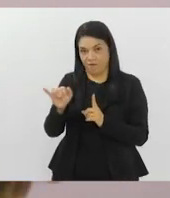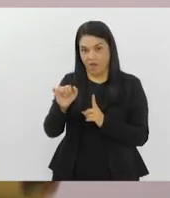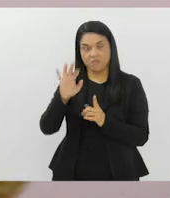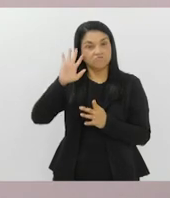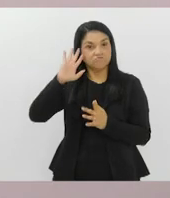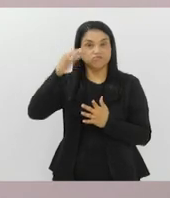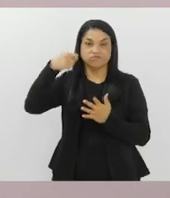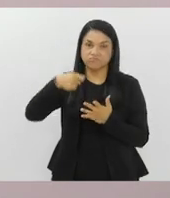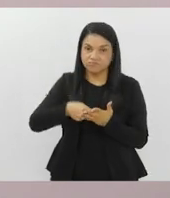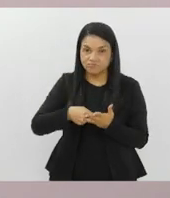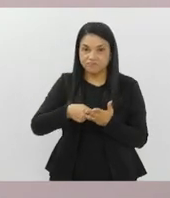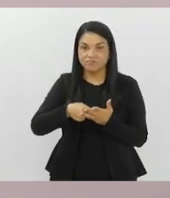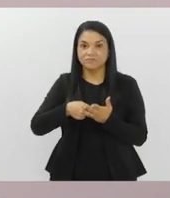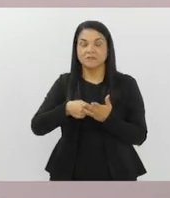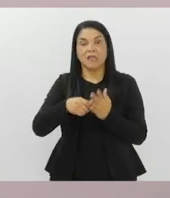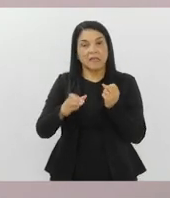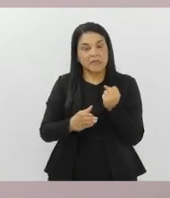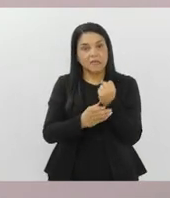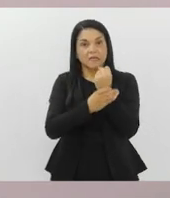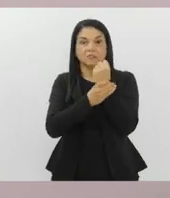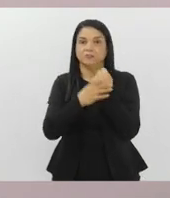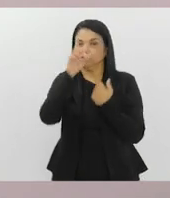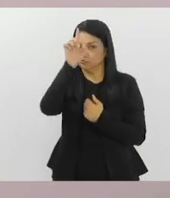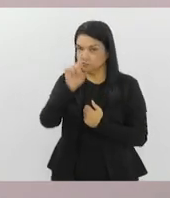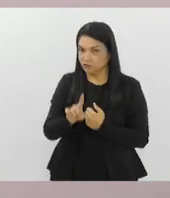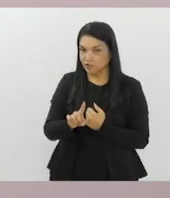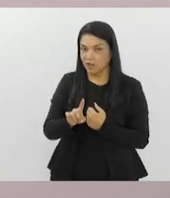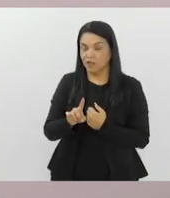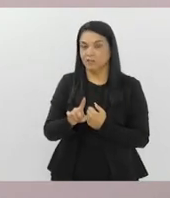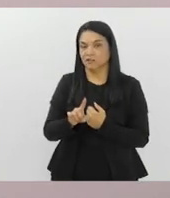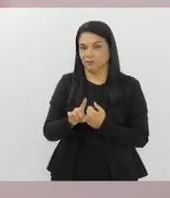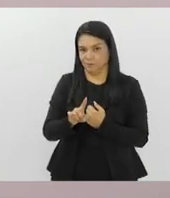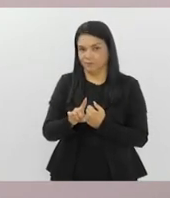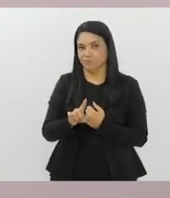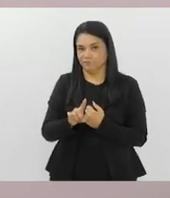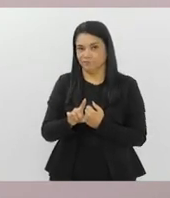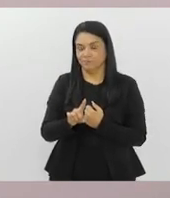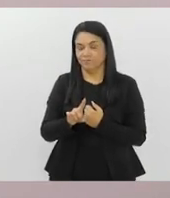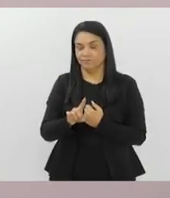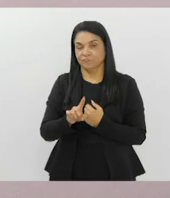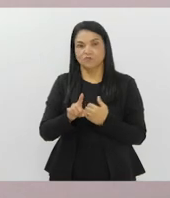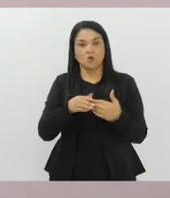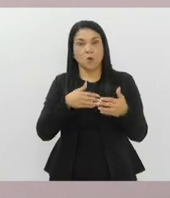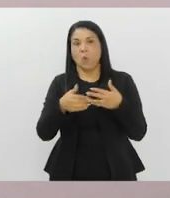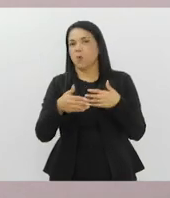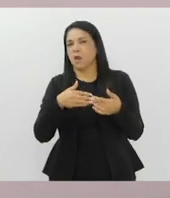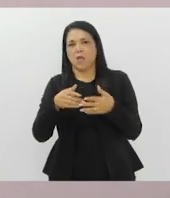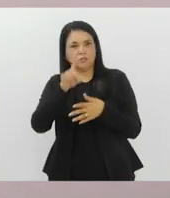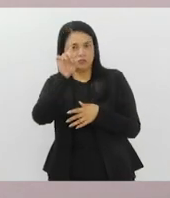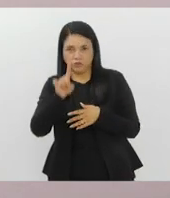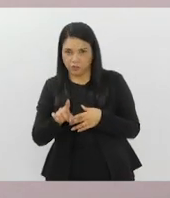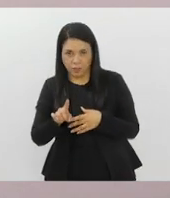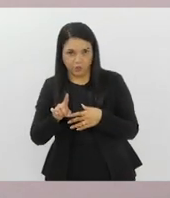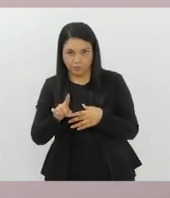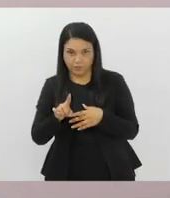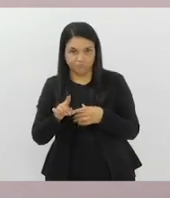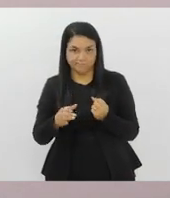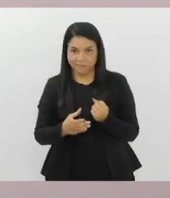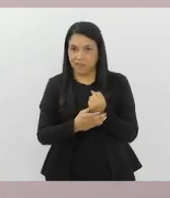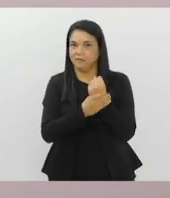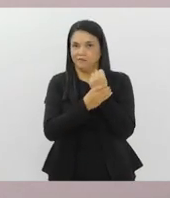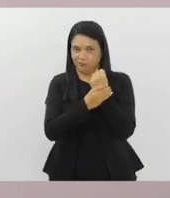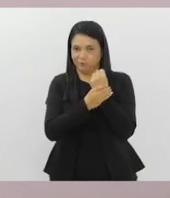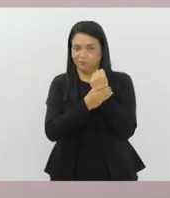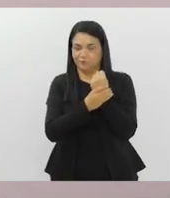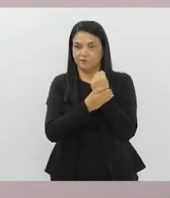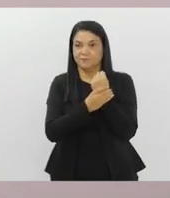mulher vai ter a garantia de direitos necessários, e seja quaisquer direitos, né? Então, esse